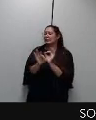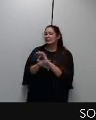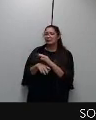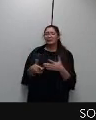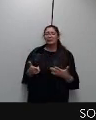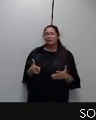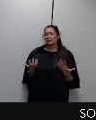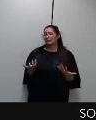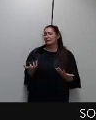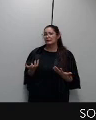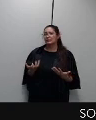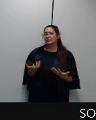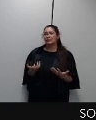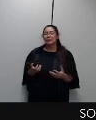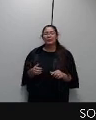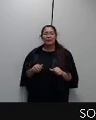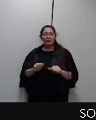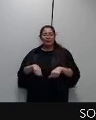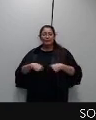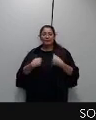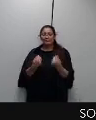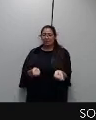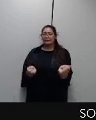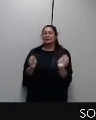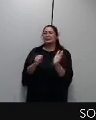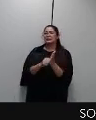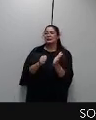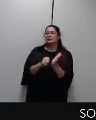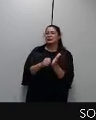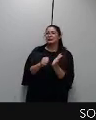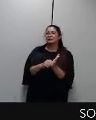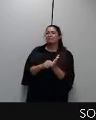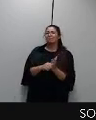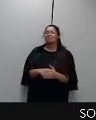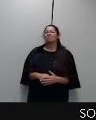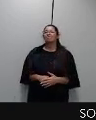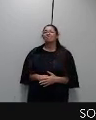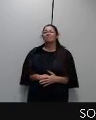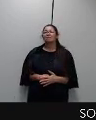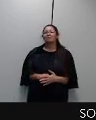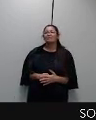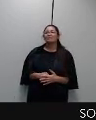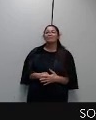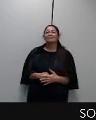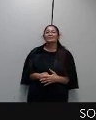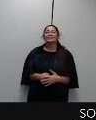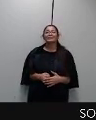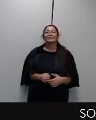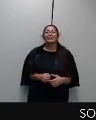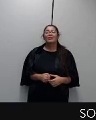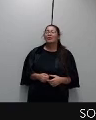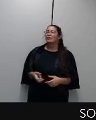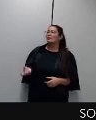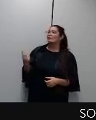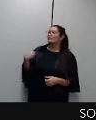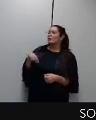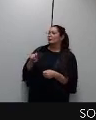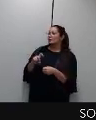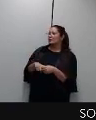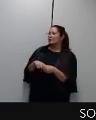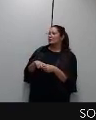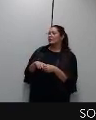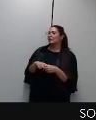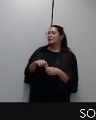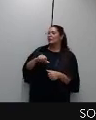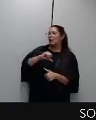com aplicação de multa nos termos do voto do relator voltamos agora no rodízio para um